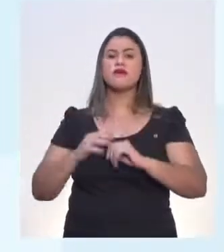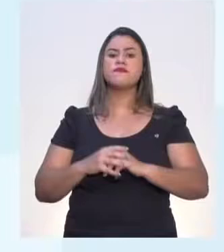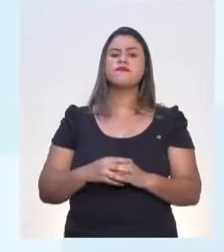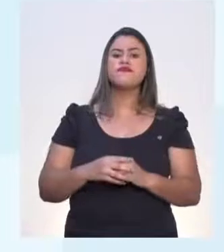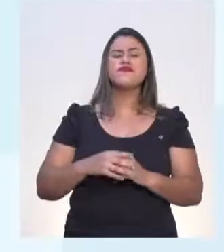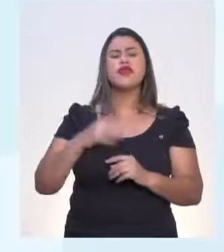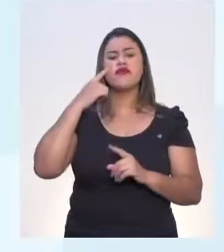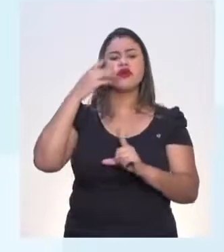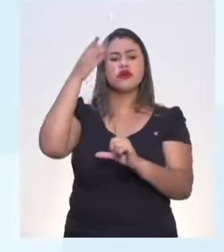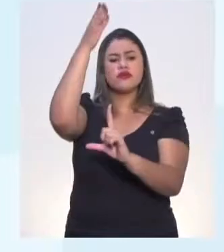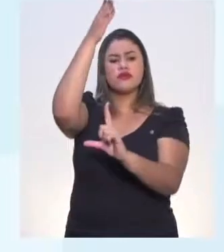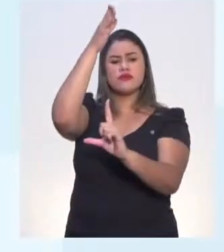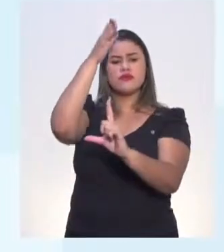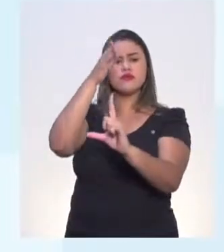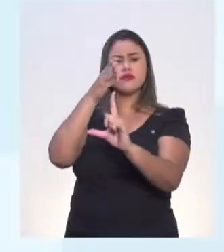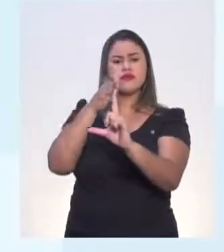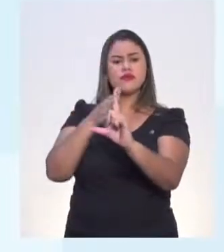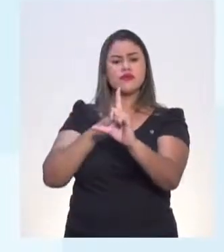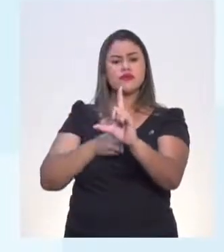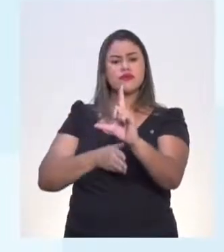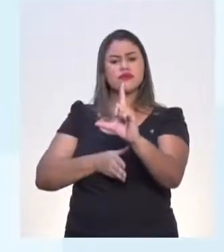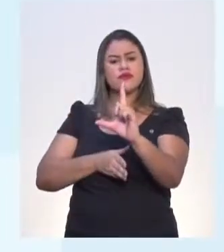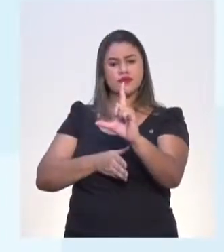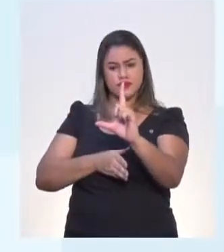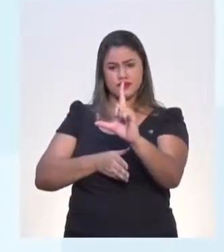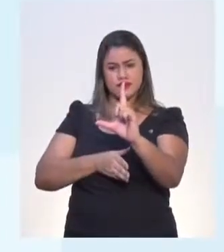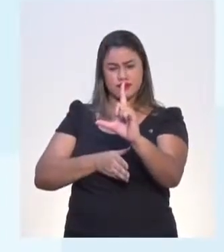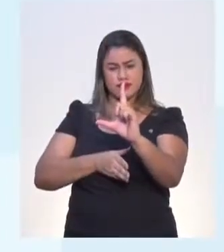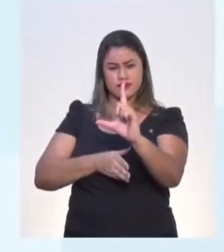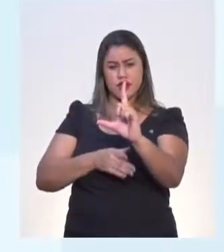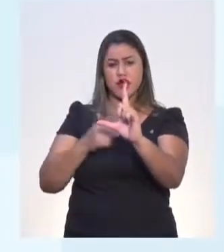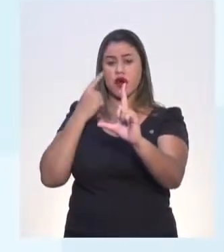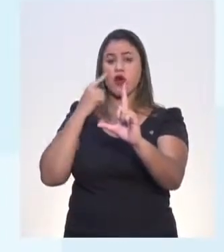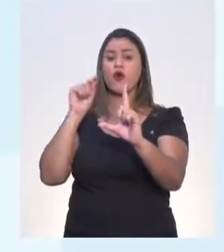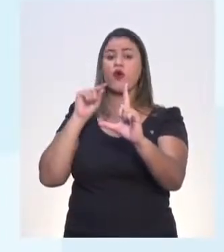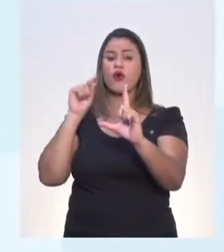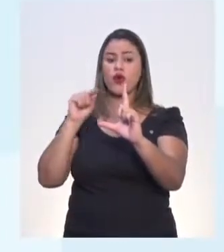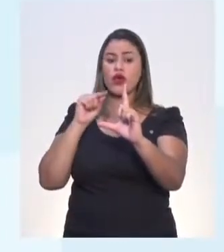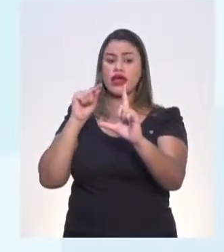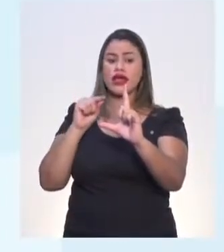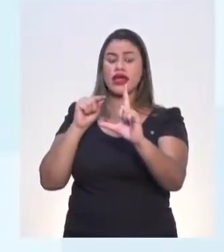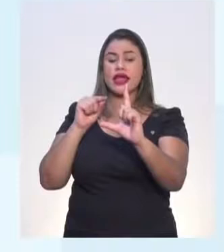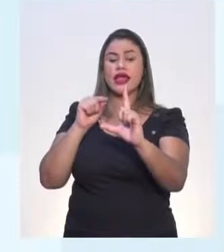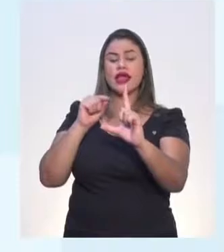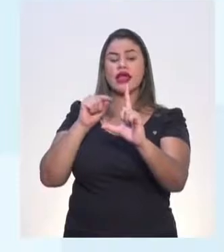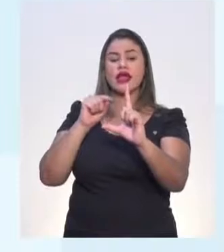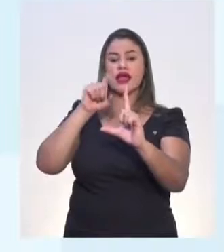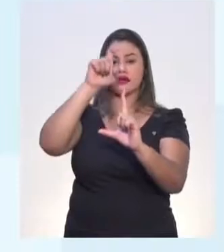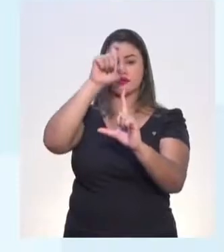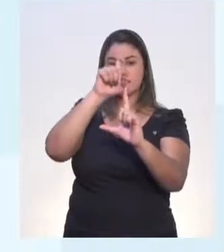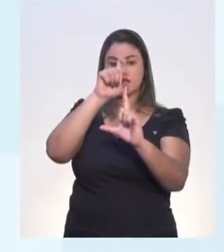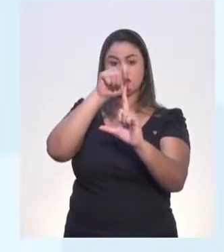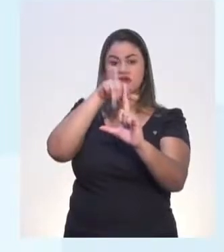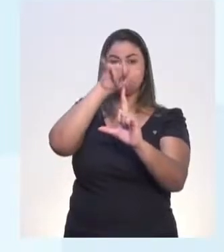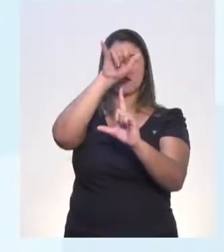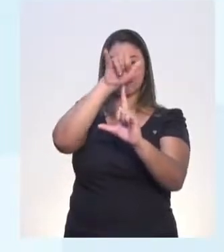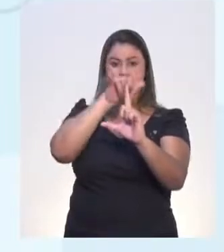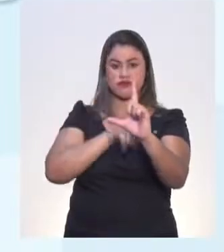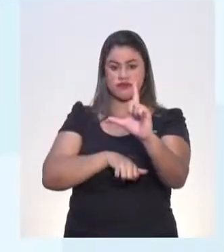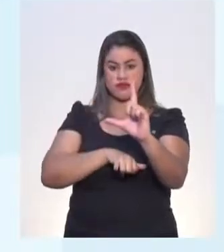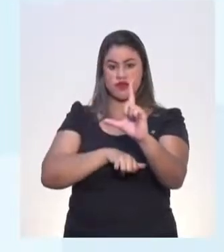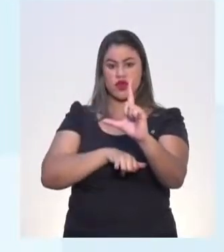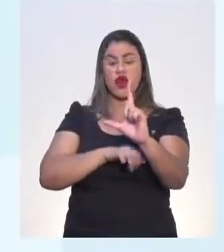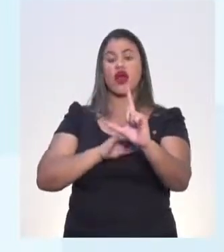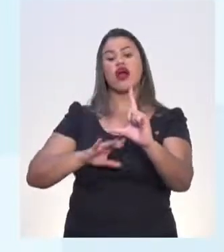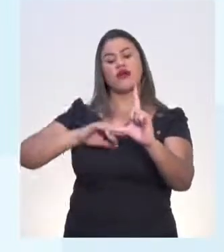na horizontal, ou na vertical, né? Então, essa na vertical nós chamamos de reta aí no eixo das ordenadas. E